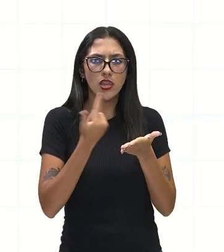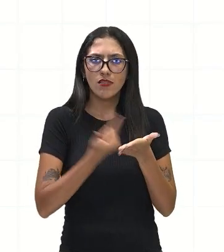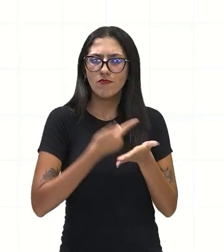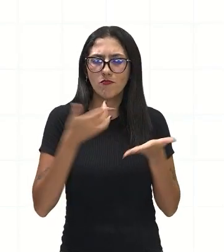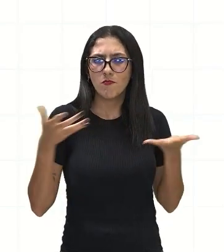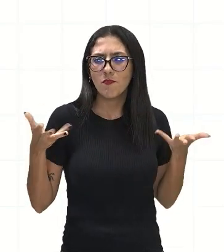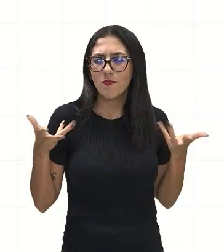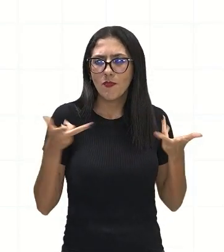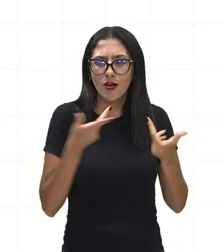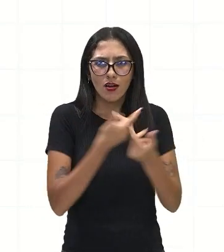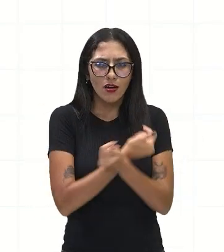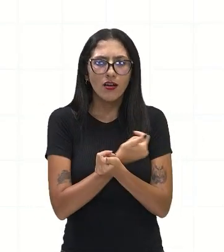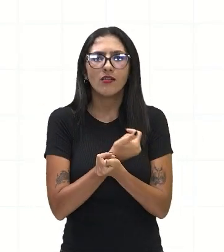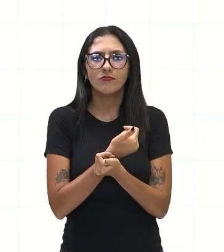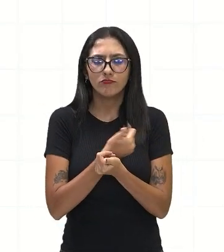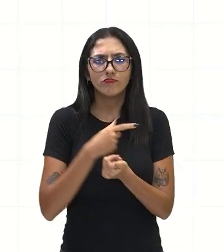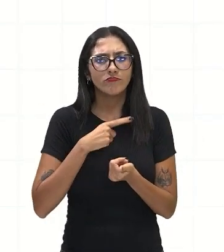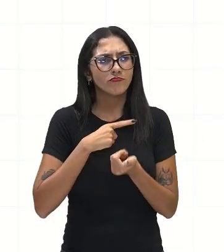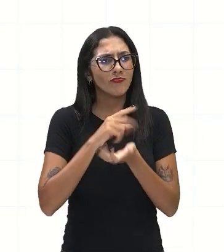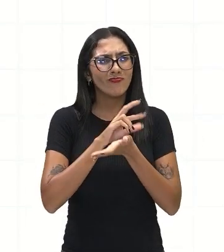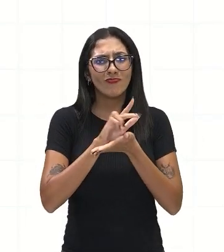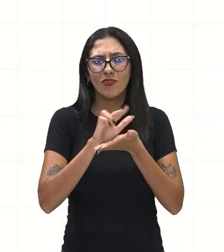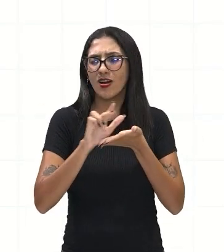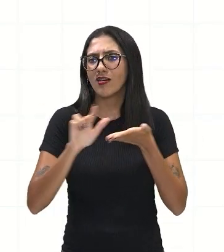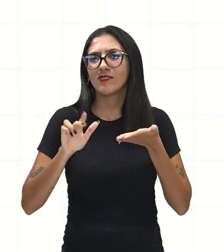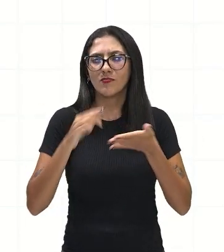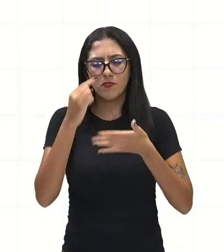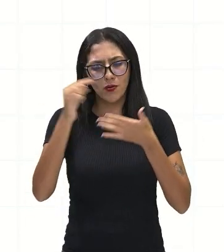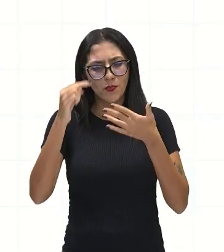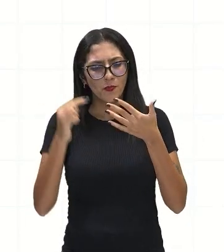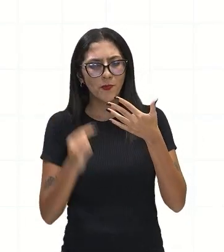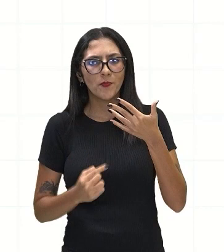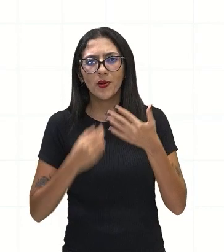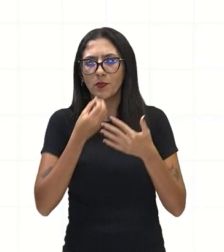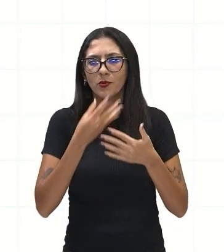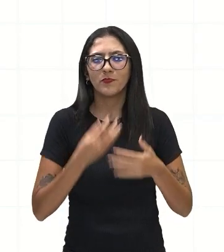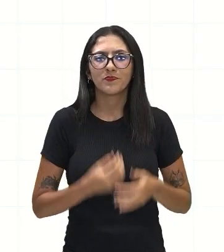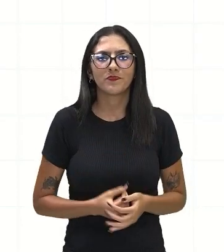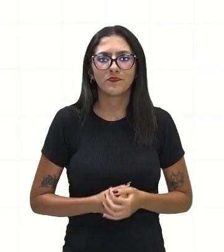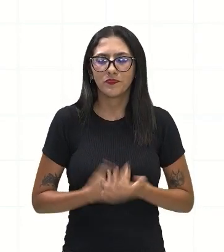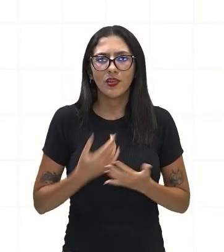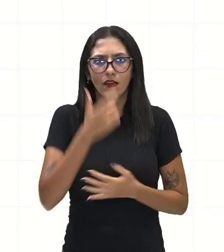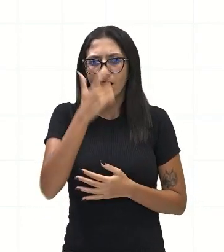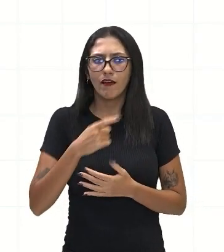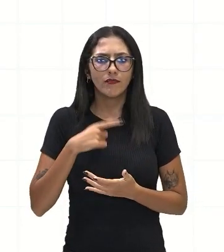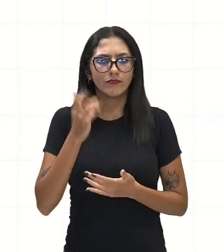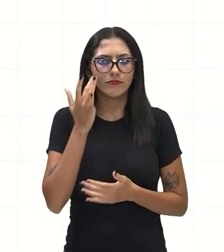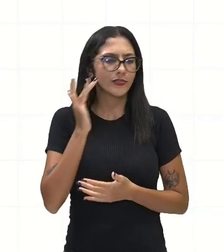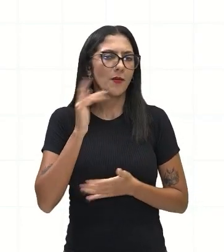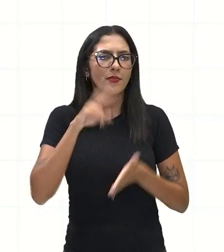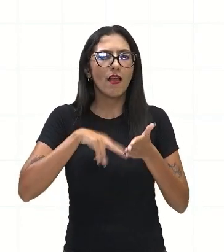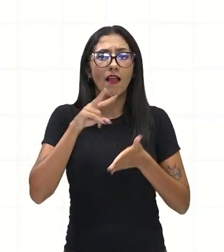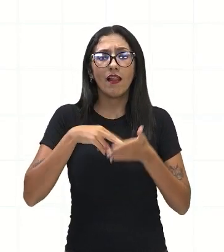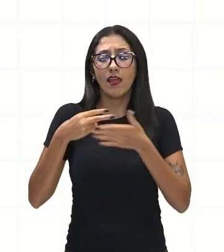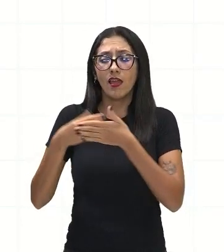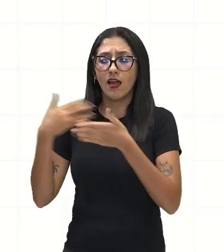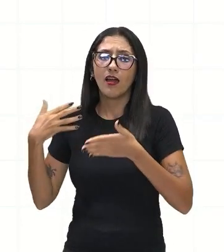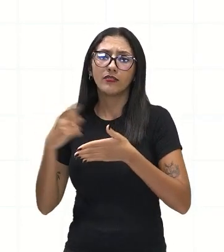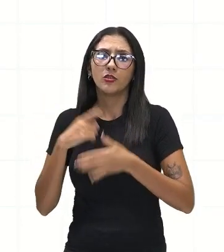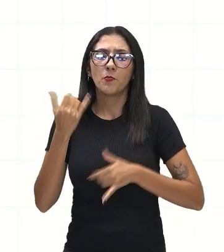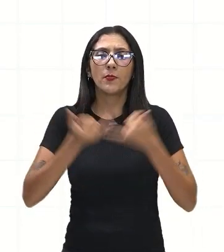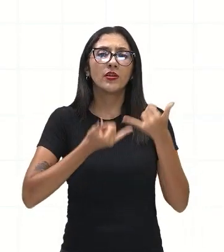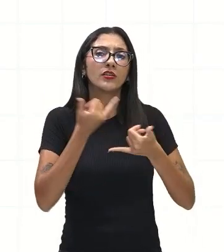maravilhoso por muitas razões. Quando eu ainda não sabia ler, brincava com os livros